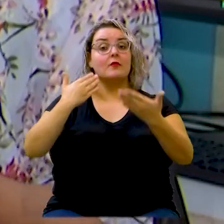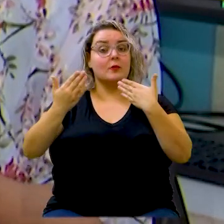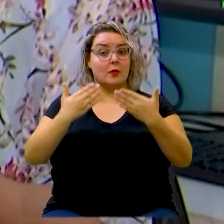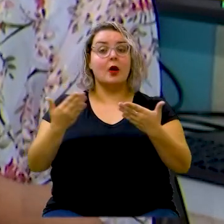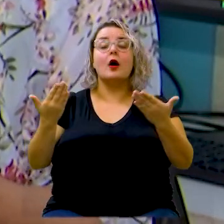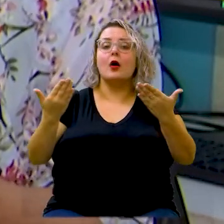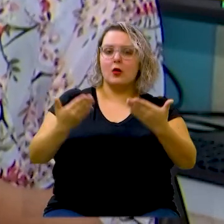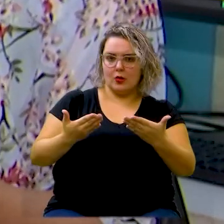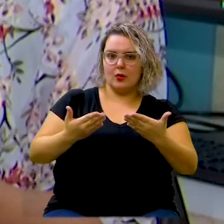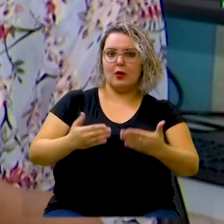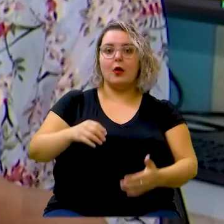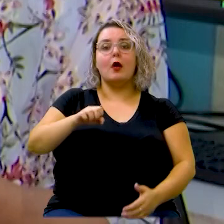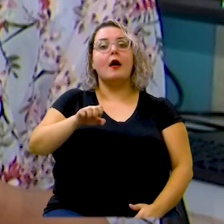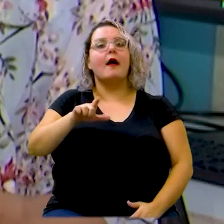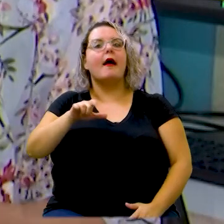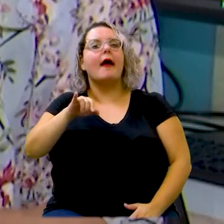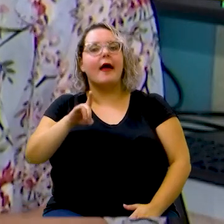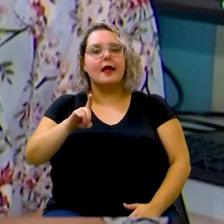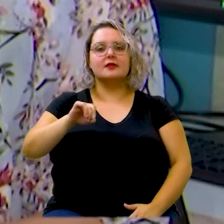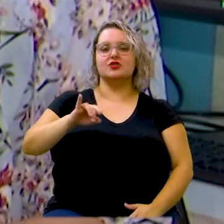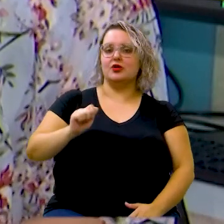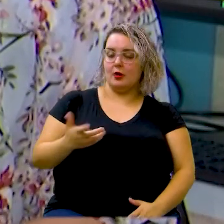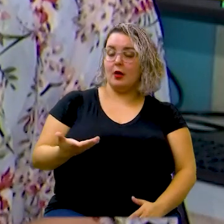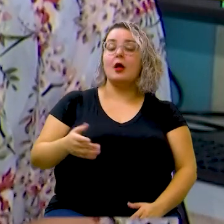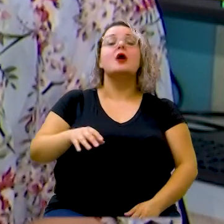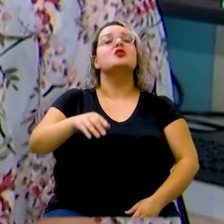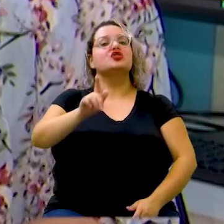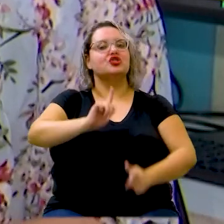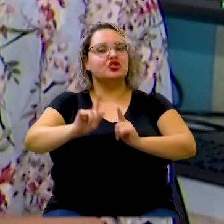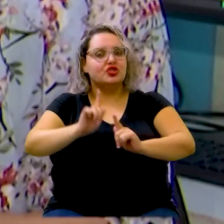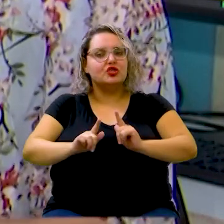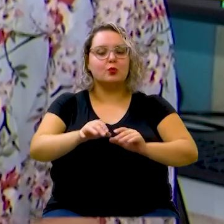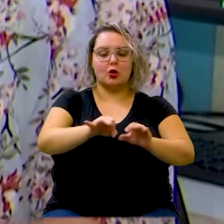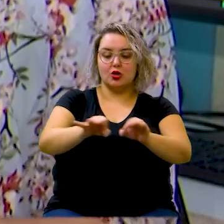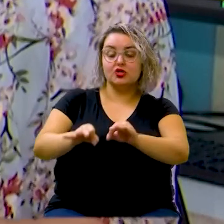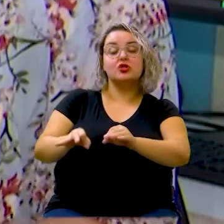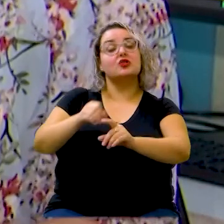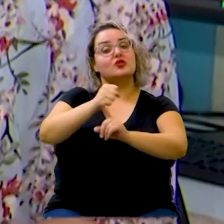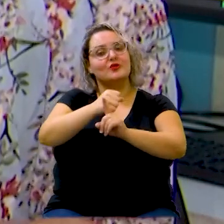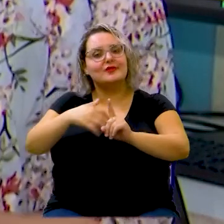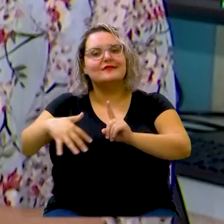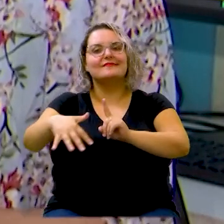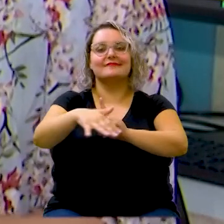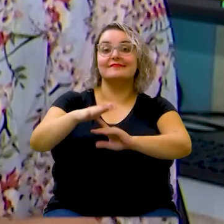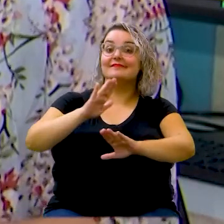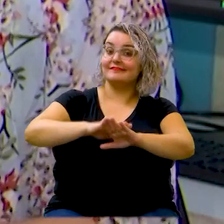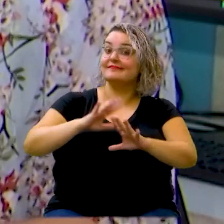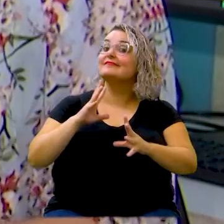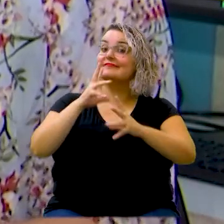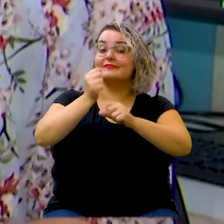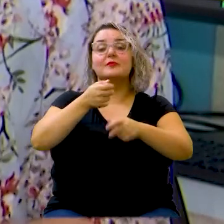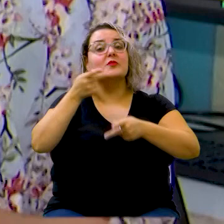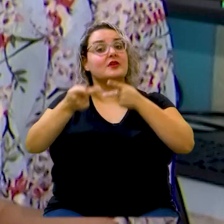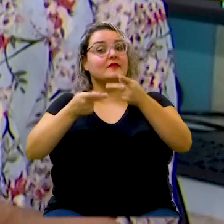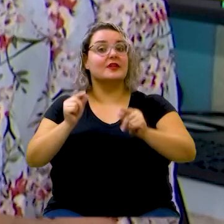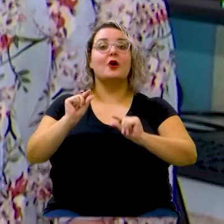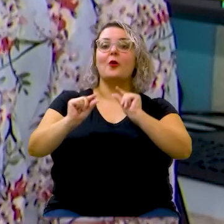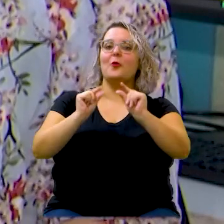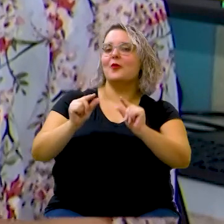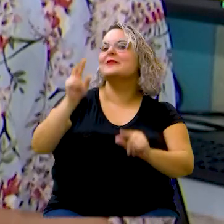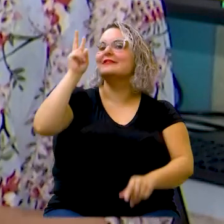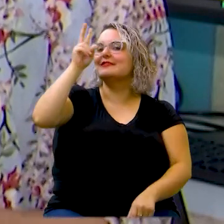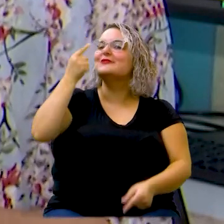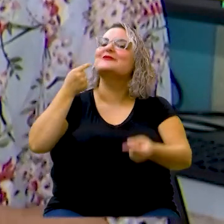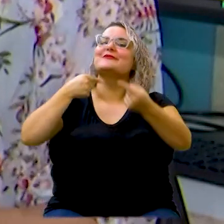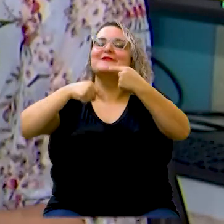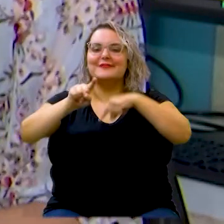com a Elide Augusto, gerente de projetos sociais aqui da Ação Forte, para contar um pouco dessa história de sucesso,